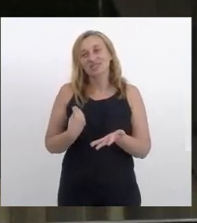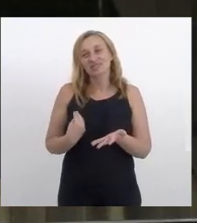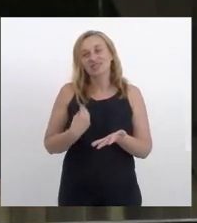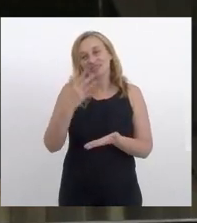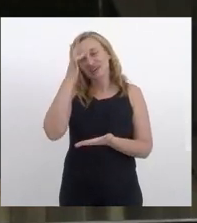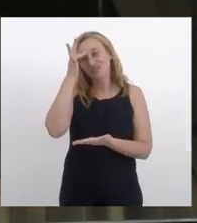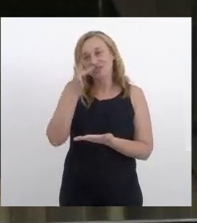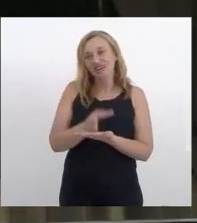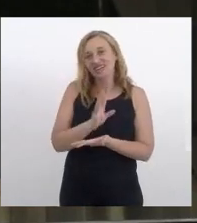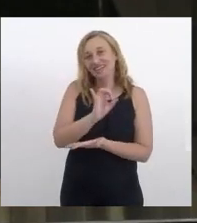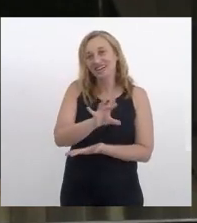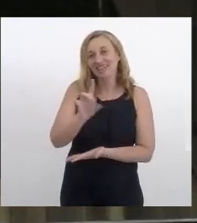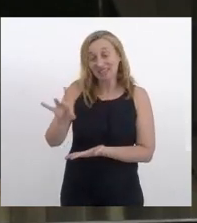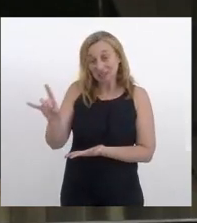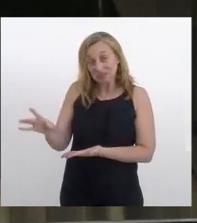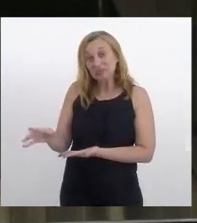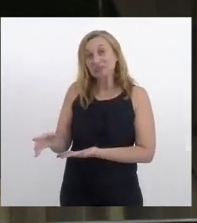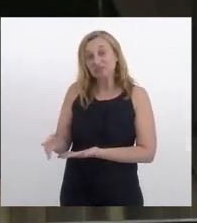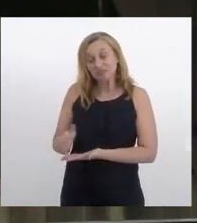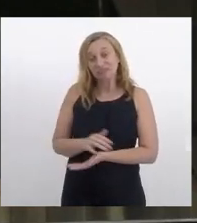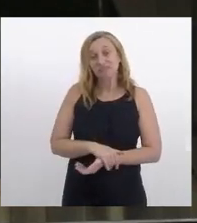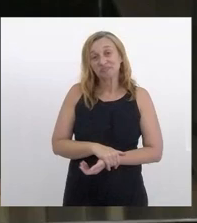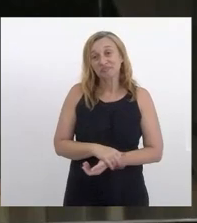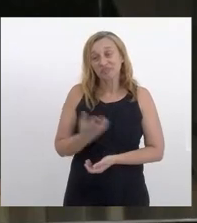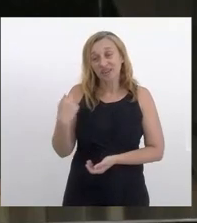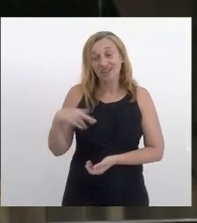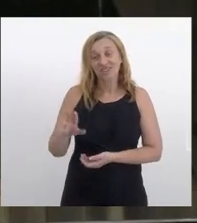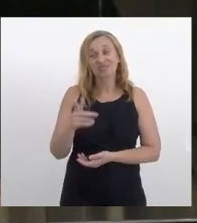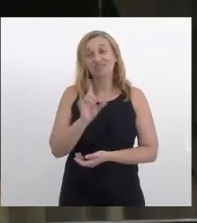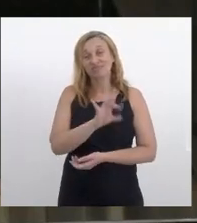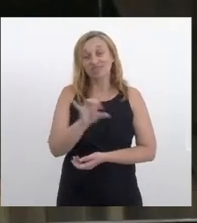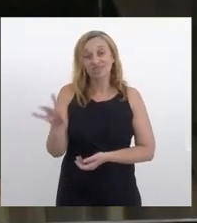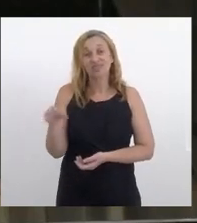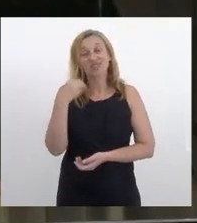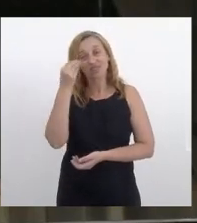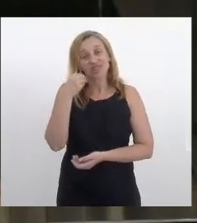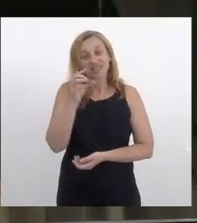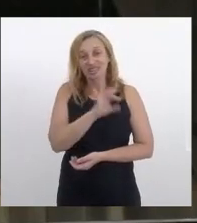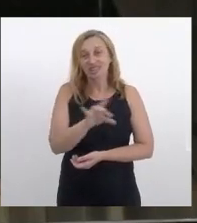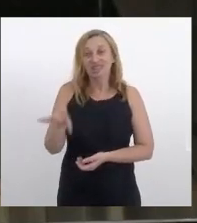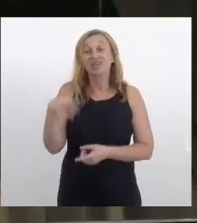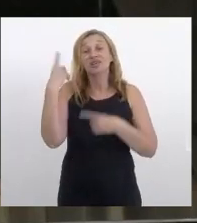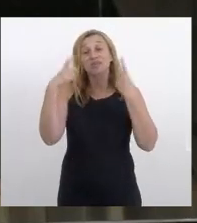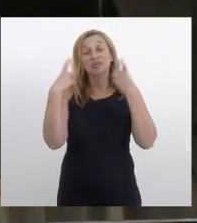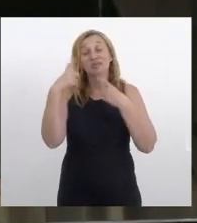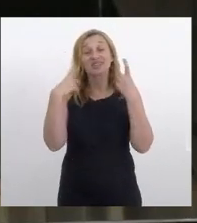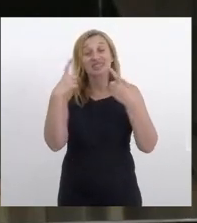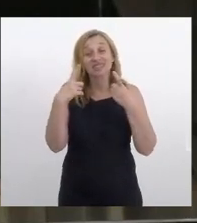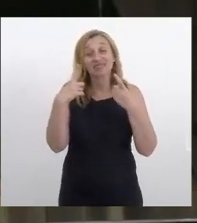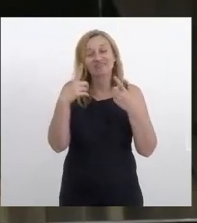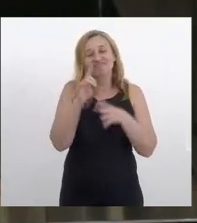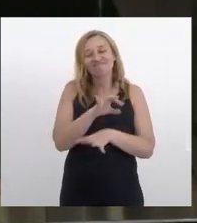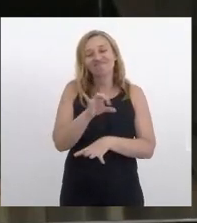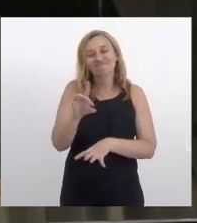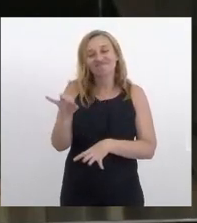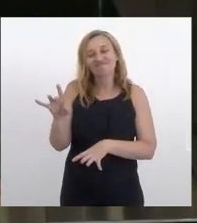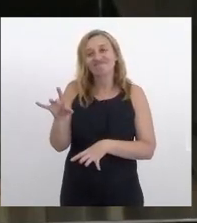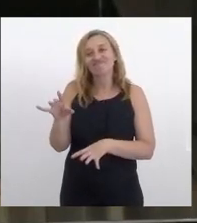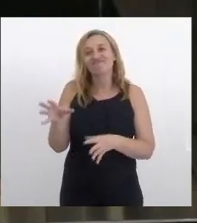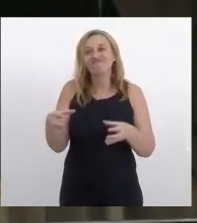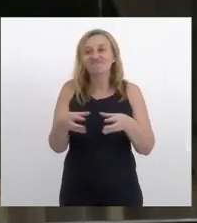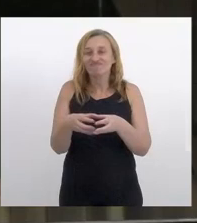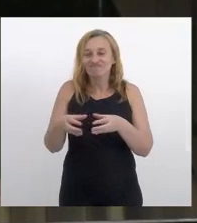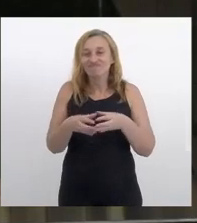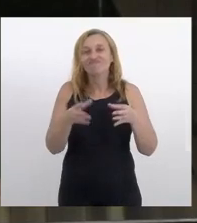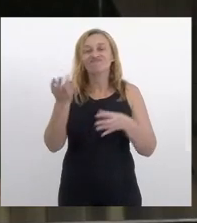de cada um, a convicção de cada um, a experiência de cada um e a preocupação que cada comunidade,